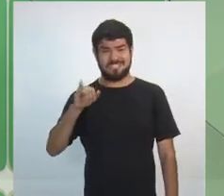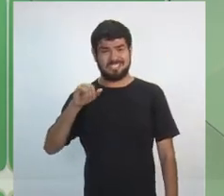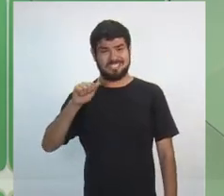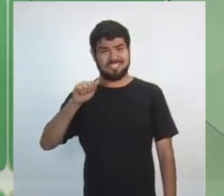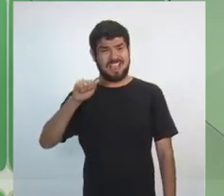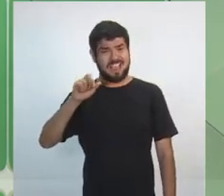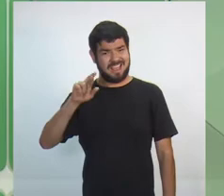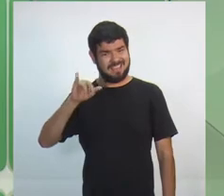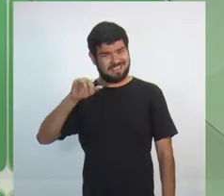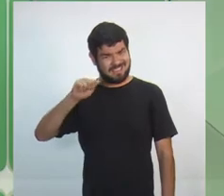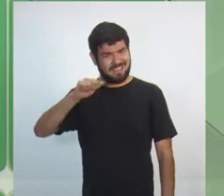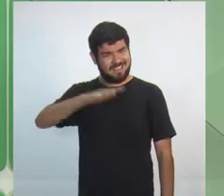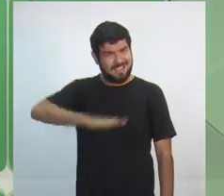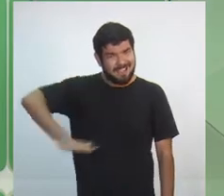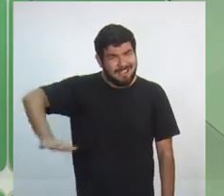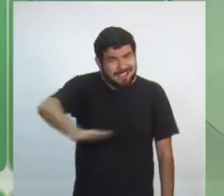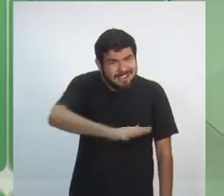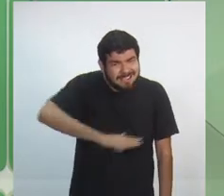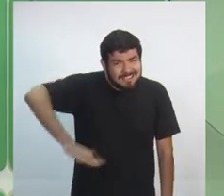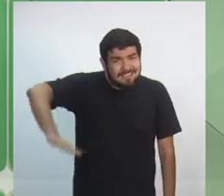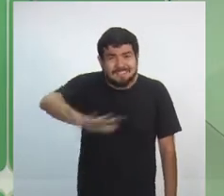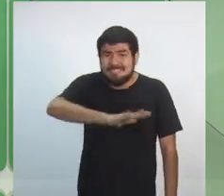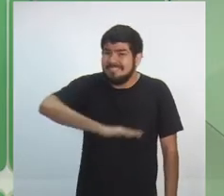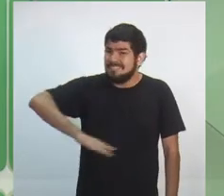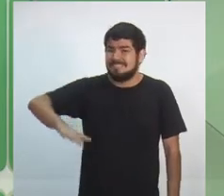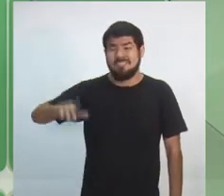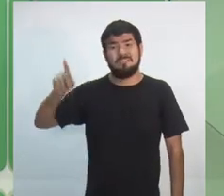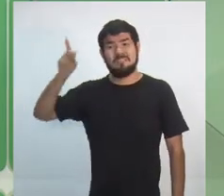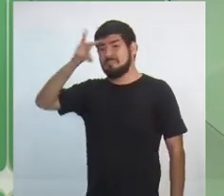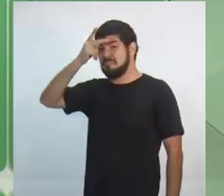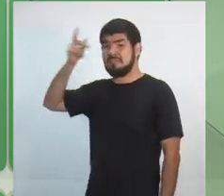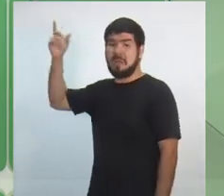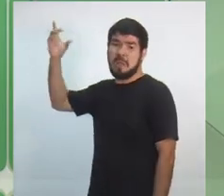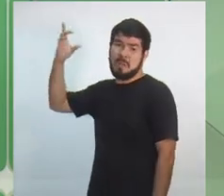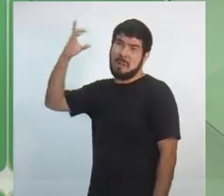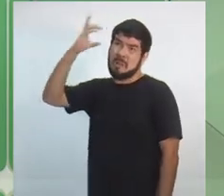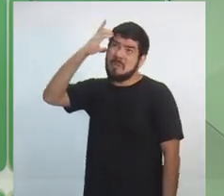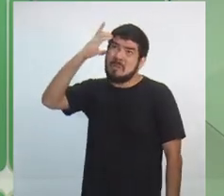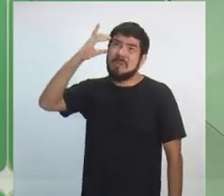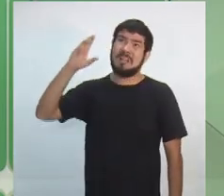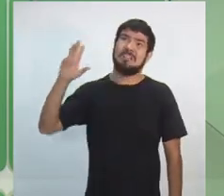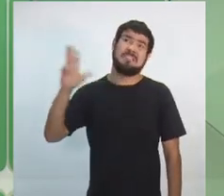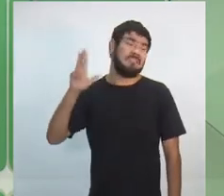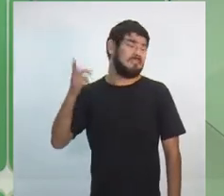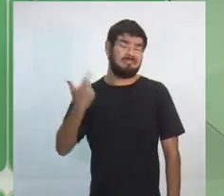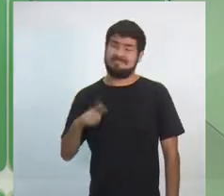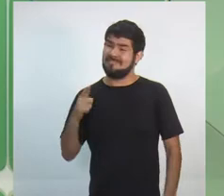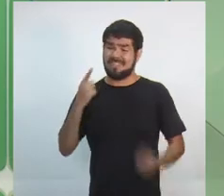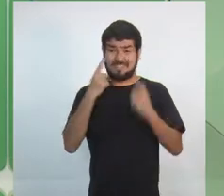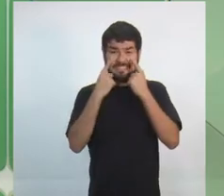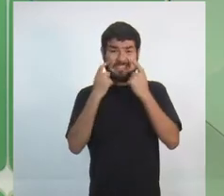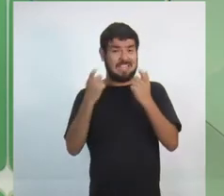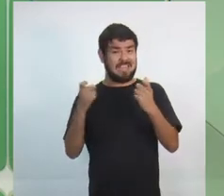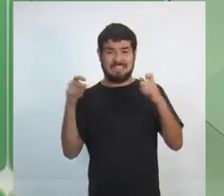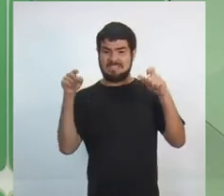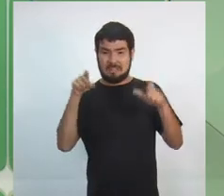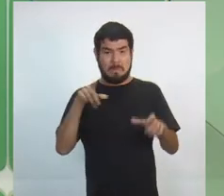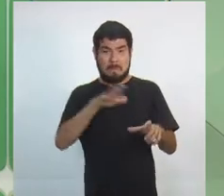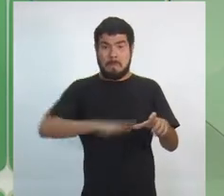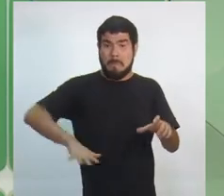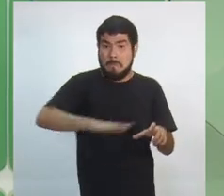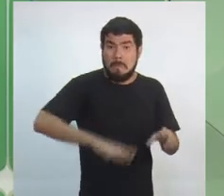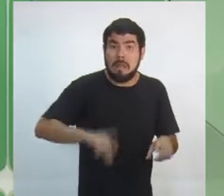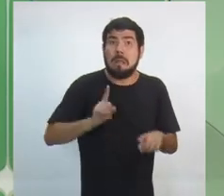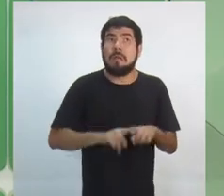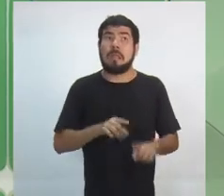Dilma, Temer, qualquer outro governo, não tem interesse de regularização fundiária. Por quê? Por causa do desmatamento.